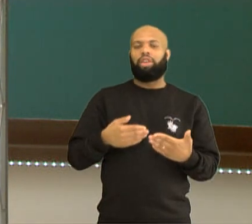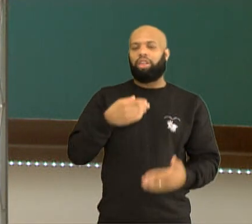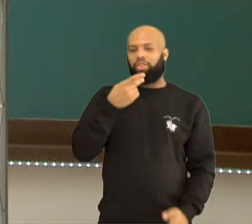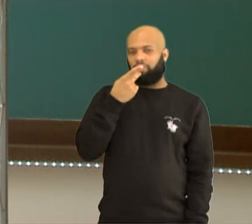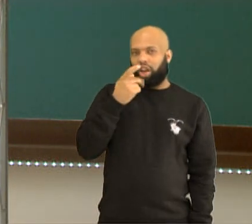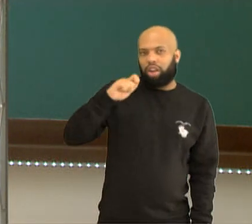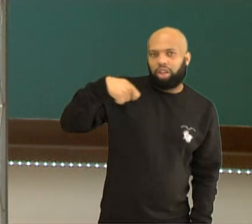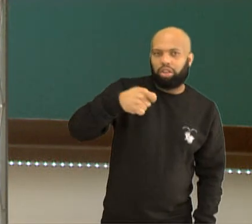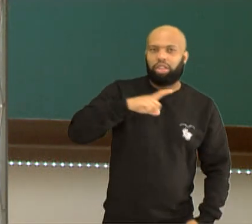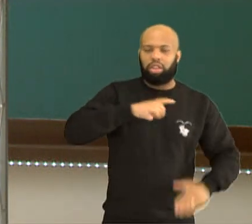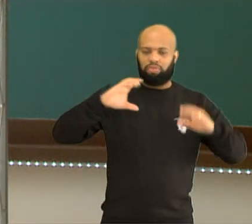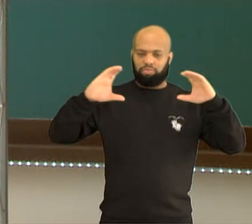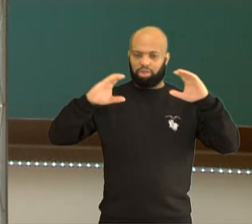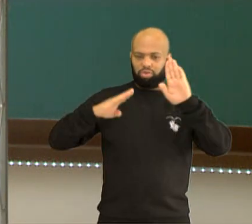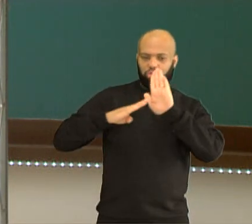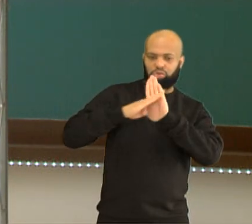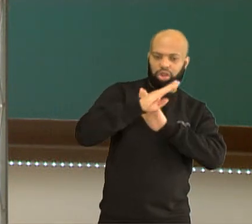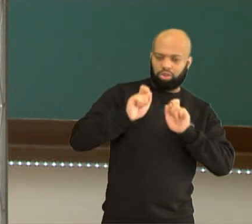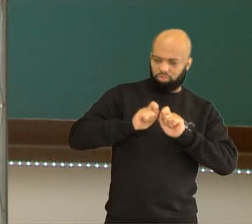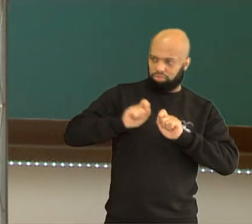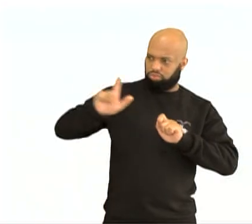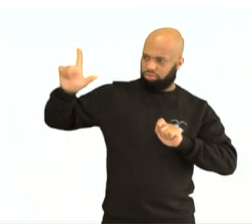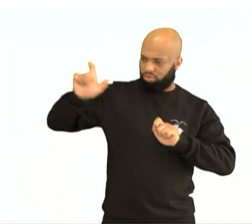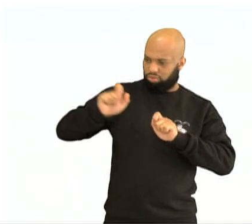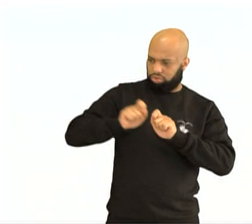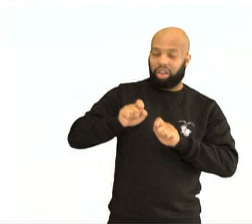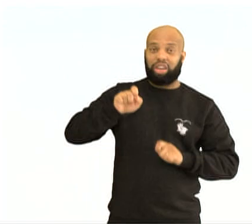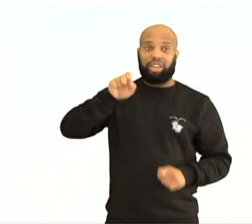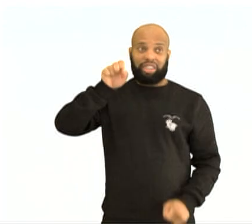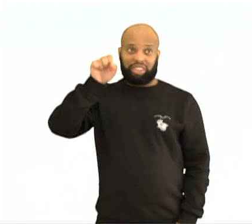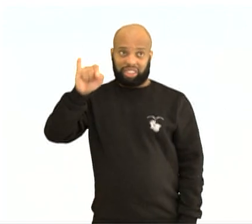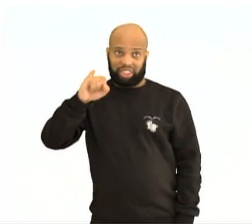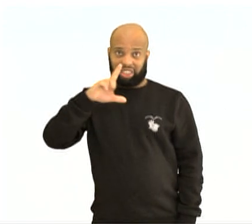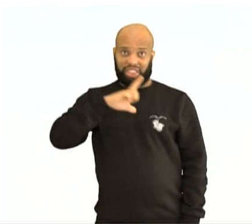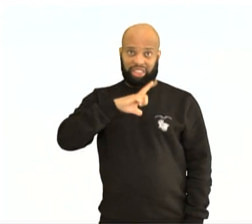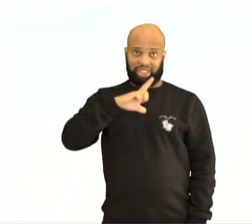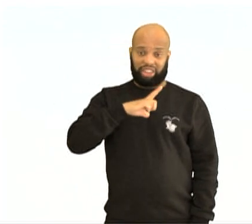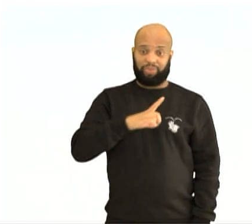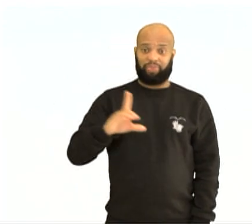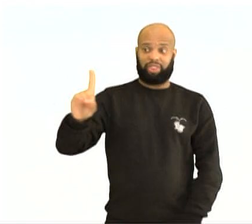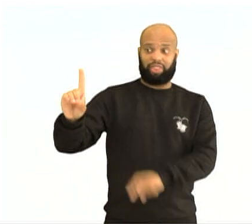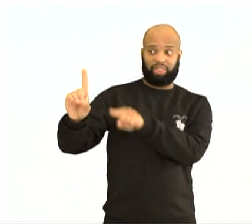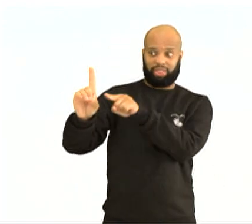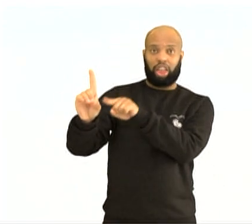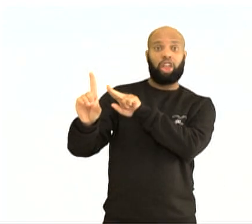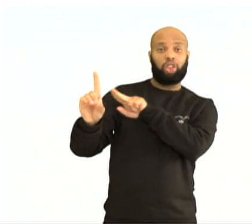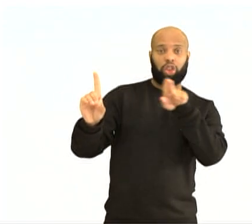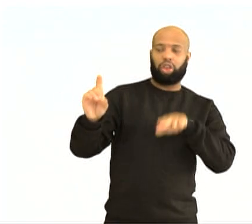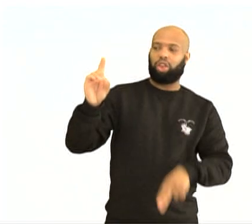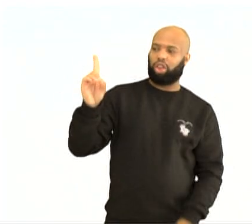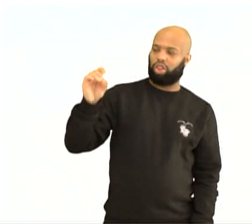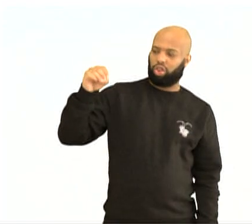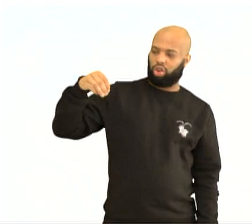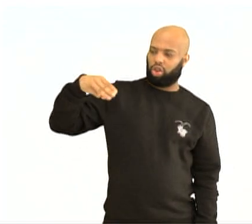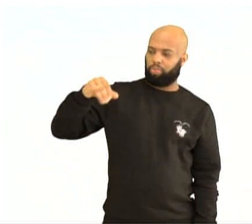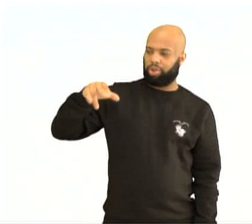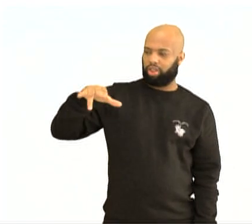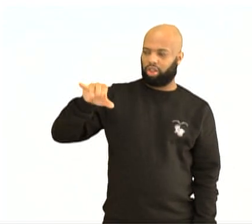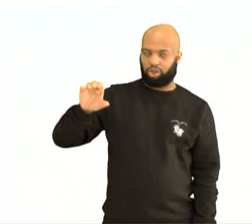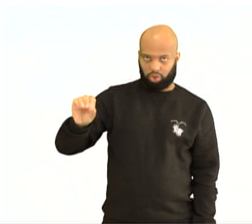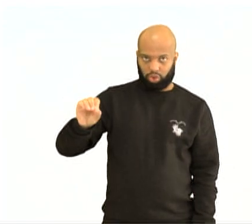crescente, isso quer dizer, né, que conforme aumentamos os números no domínio, né, aqueles que estão na